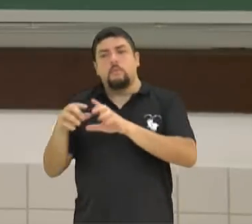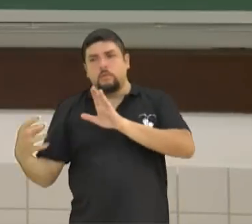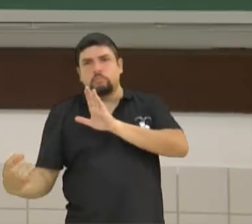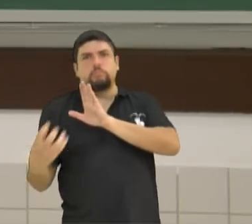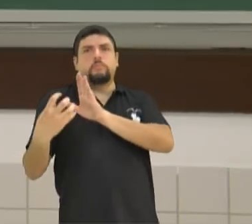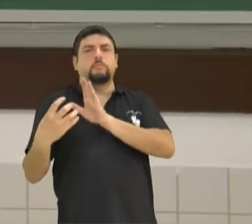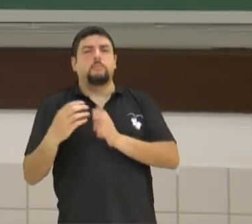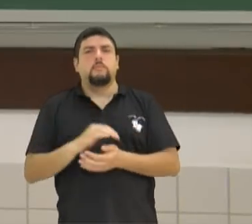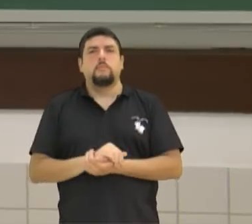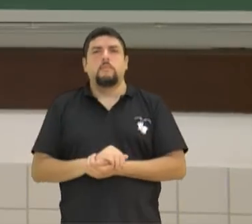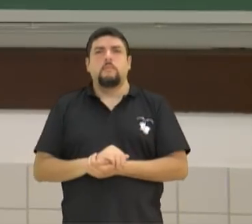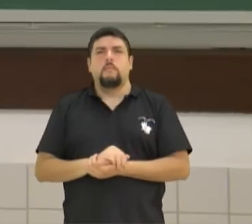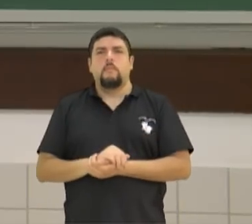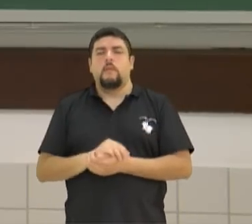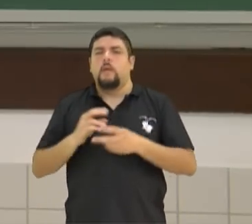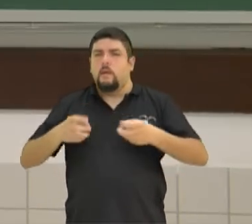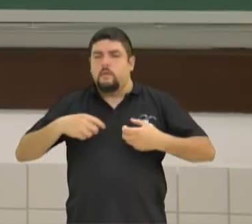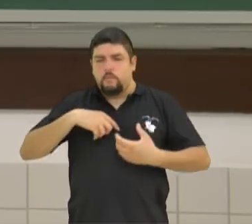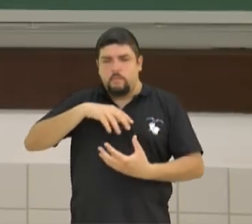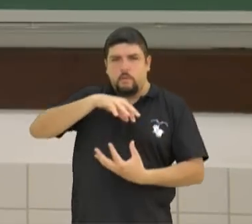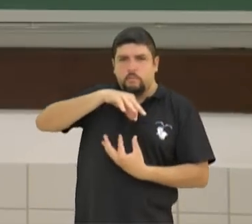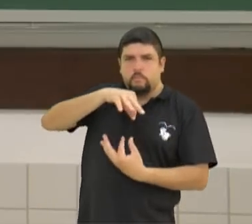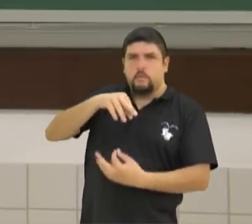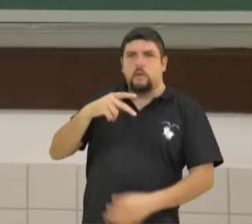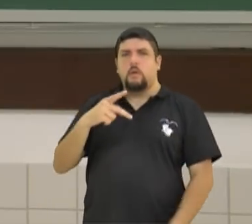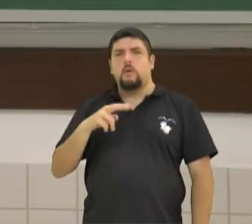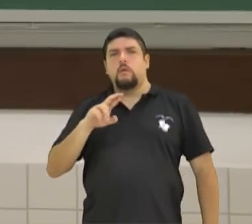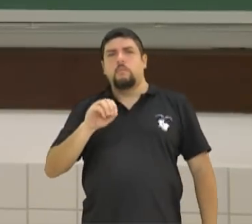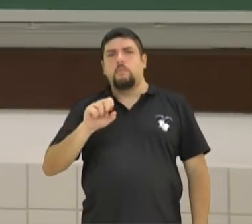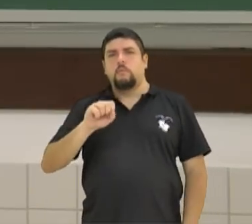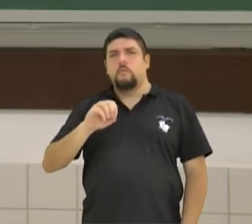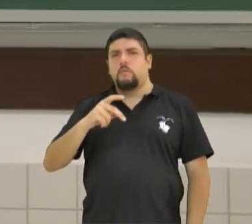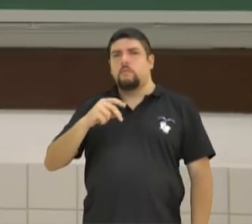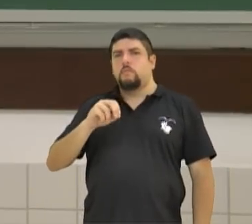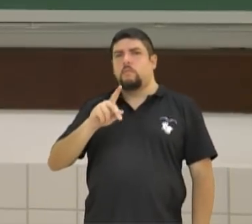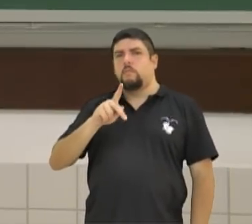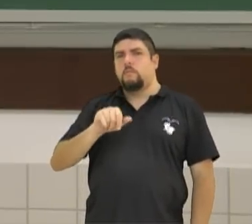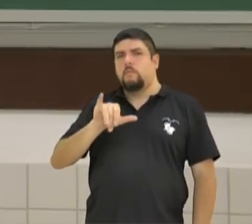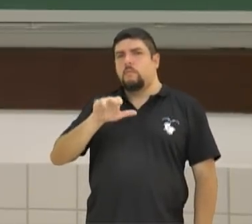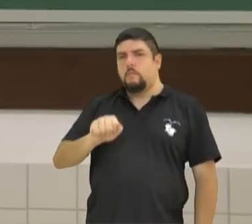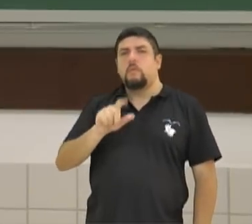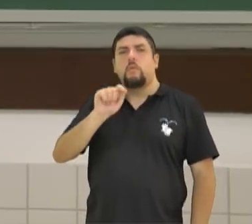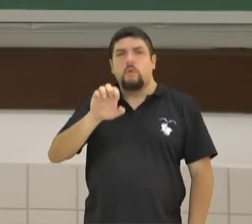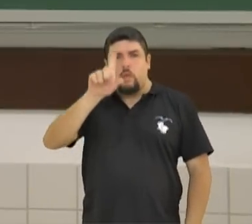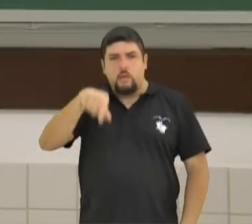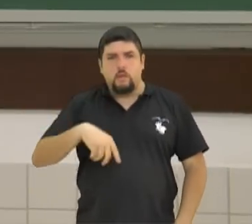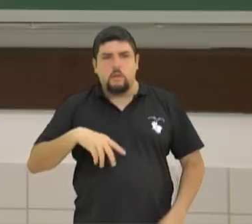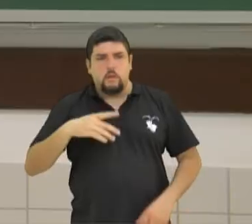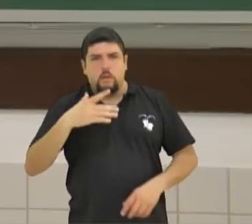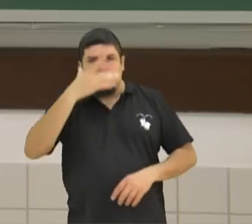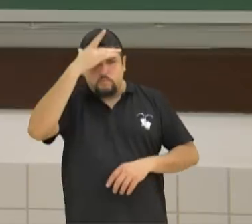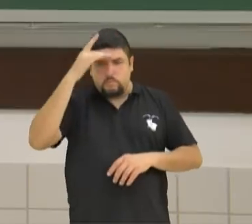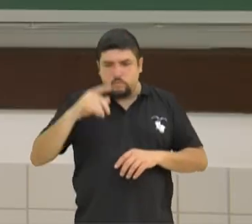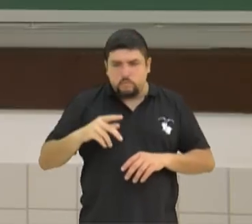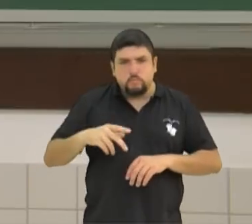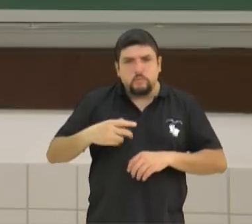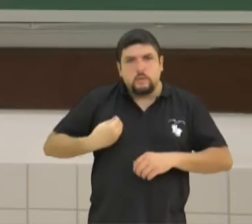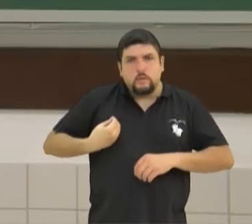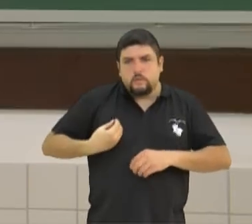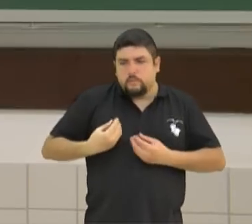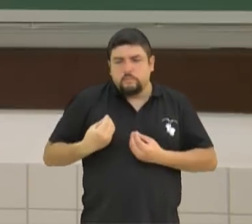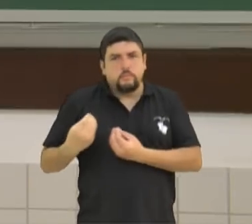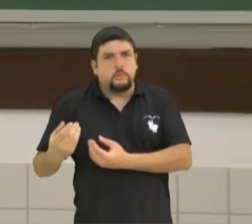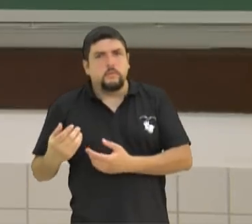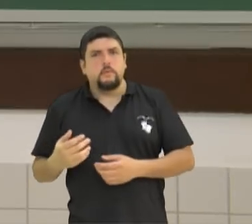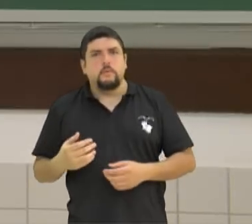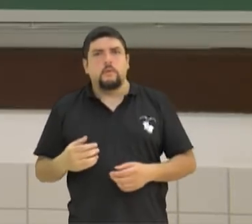que a prosopopeia é sinônimo de personificação, é sempre bom a gente se lembrar disso também. Verificamos os efeitos de